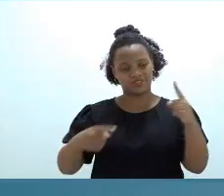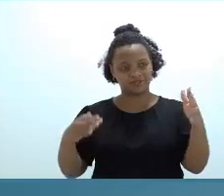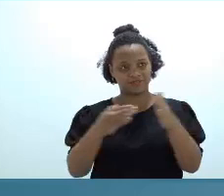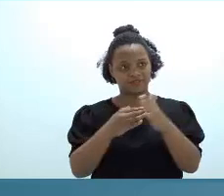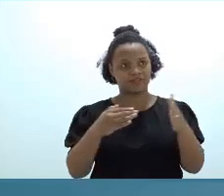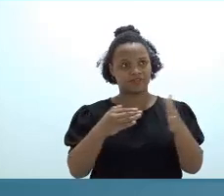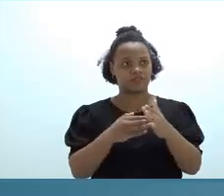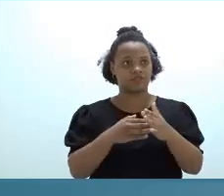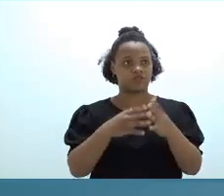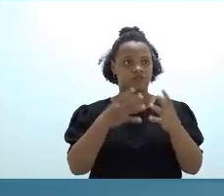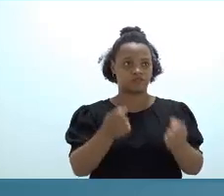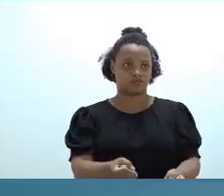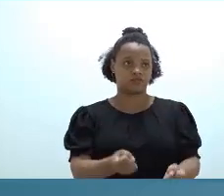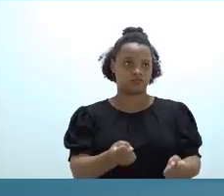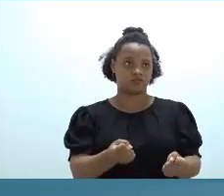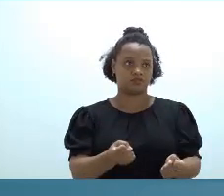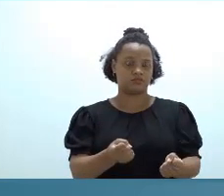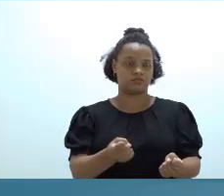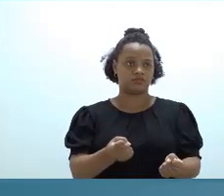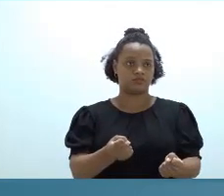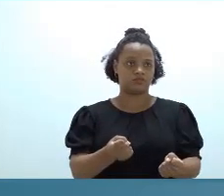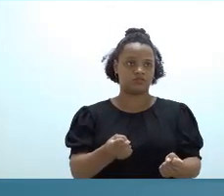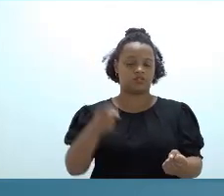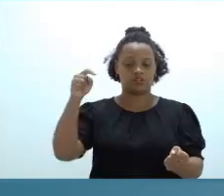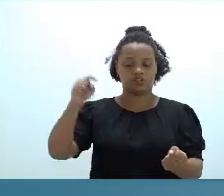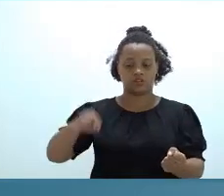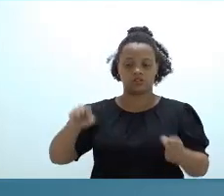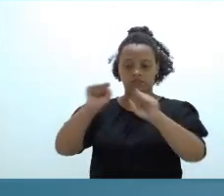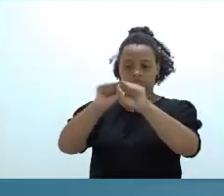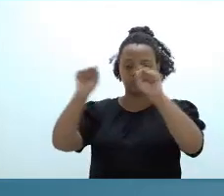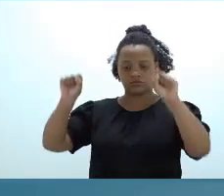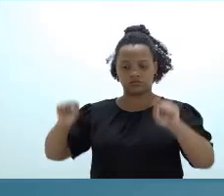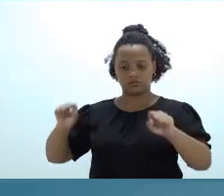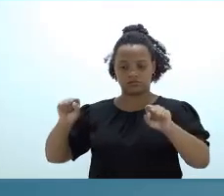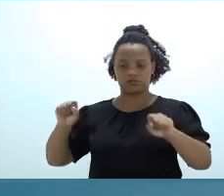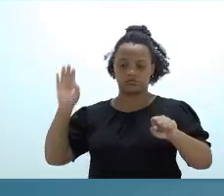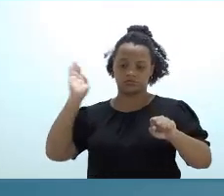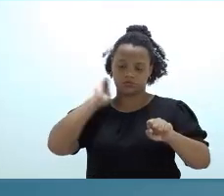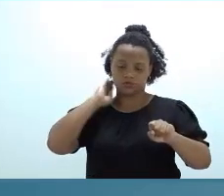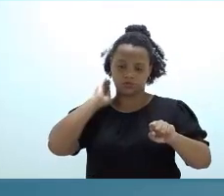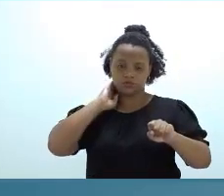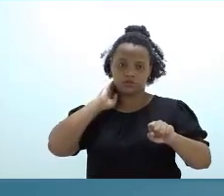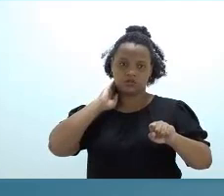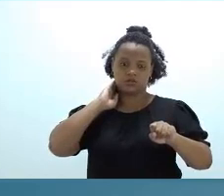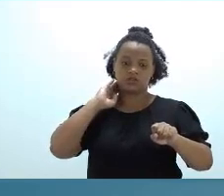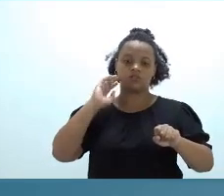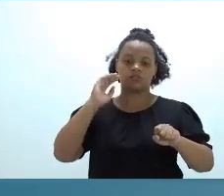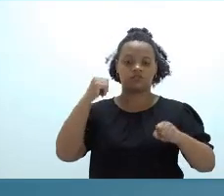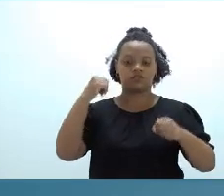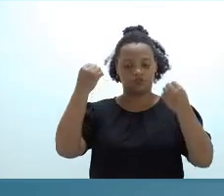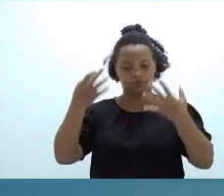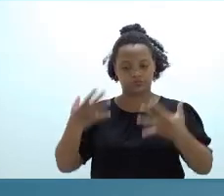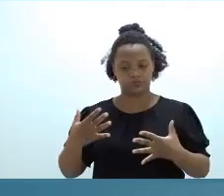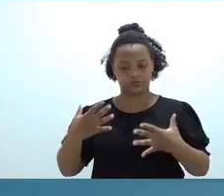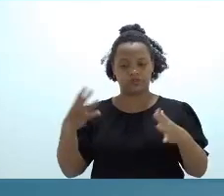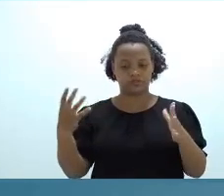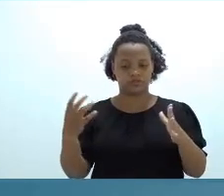27.039-A, ajuizada perante o Supremo Tribunal Federal, reforça que houve trânsito em julgado do acordo número